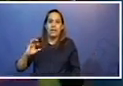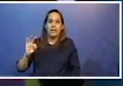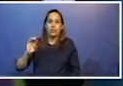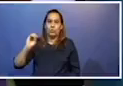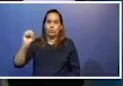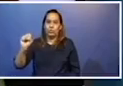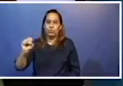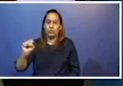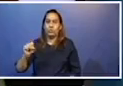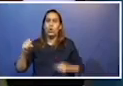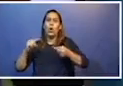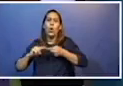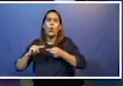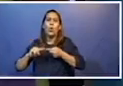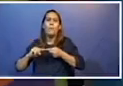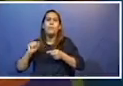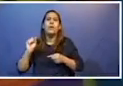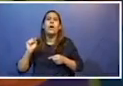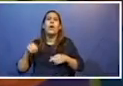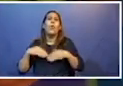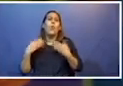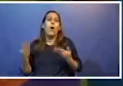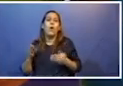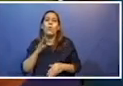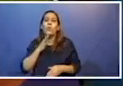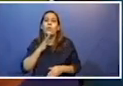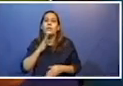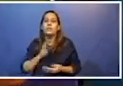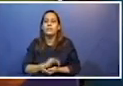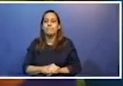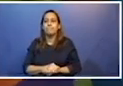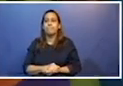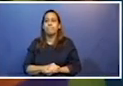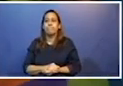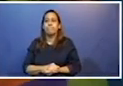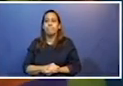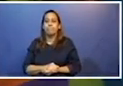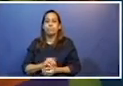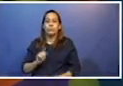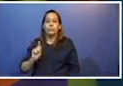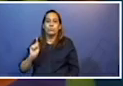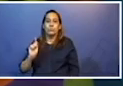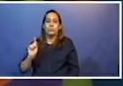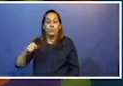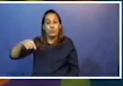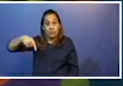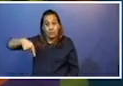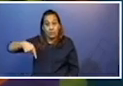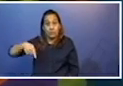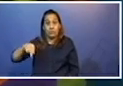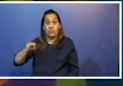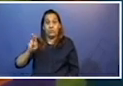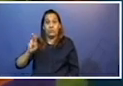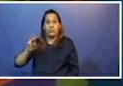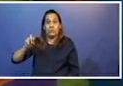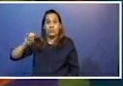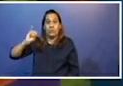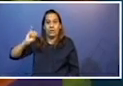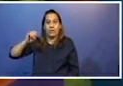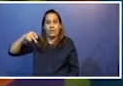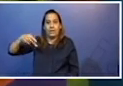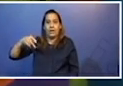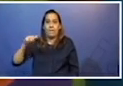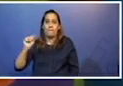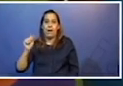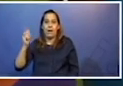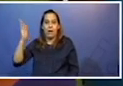as imagens às características e conheça algumas dessas espécies. Então, primeiro, ó, quipá. Então, nós vamos